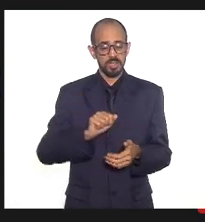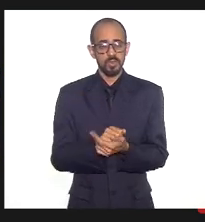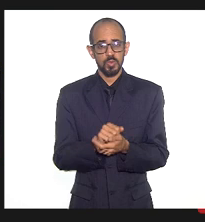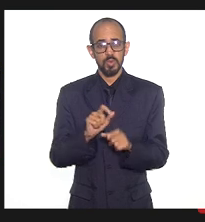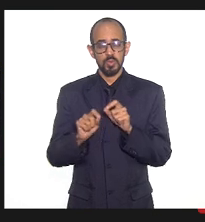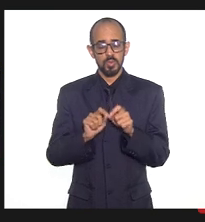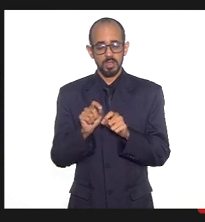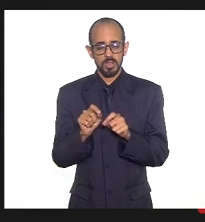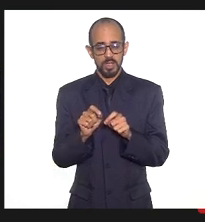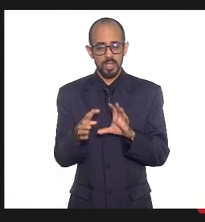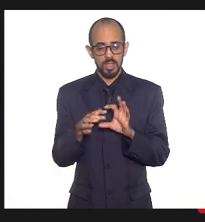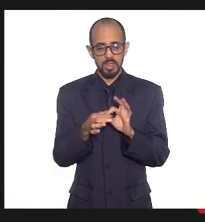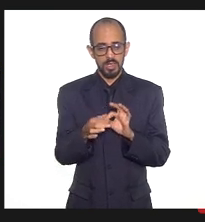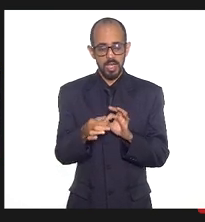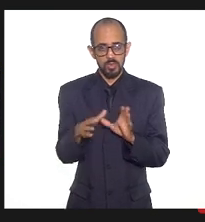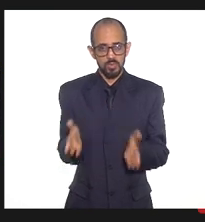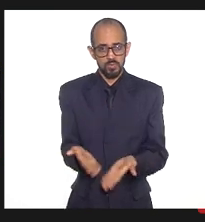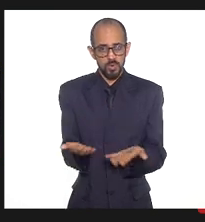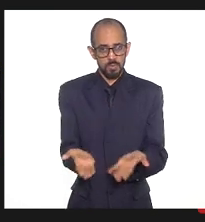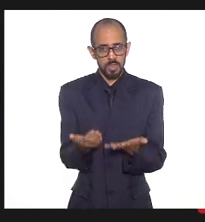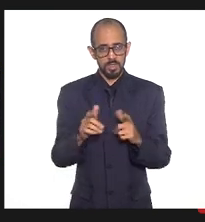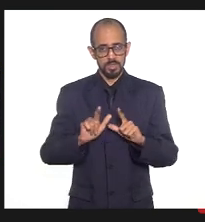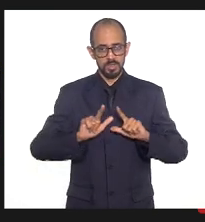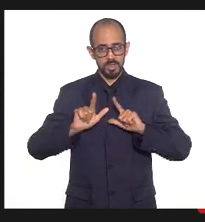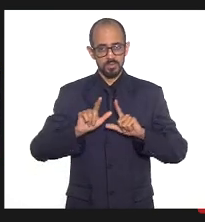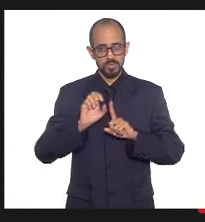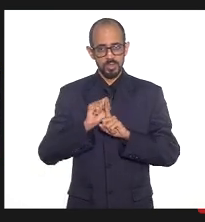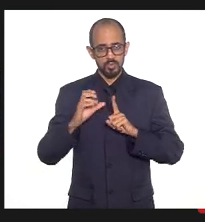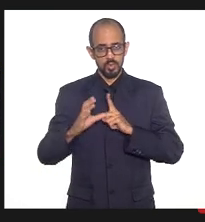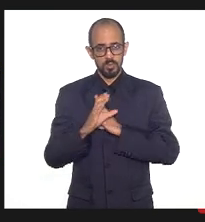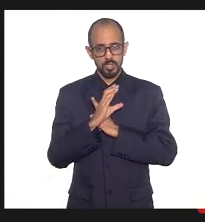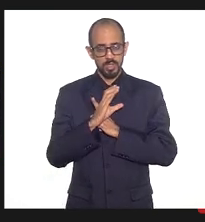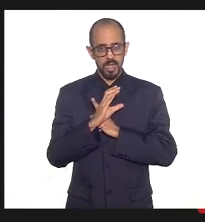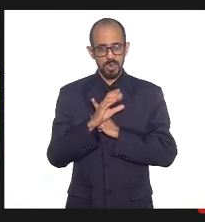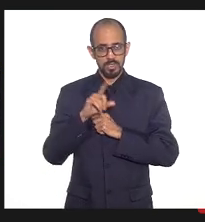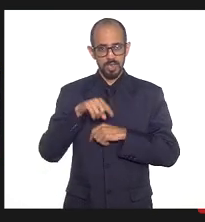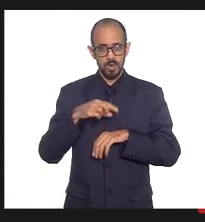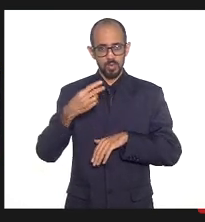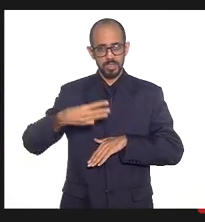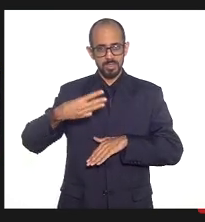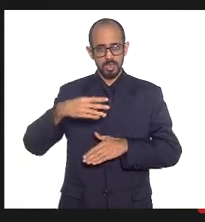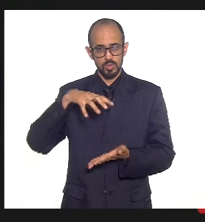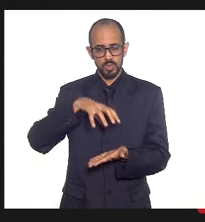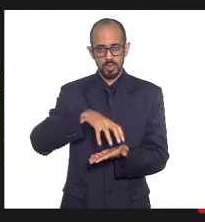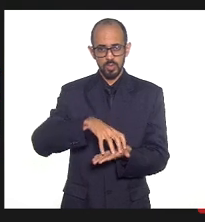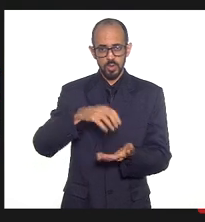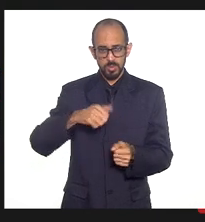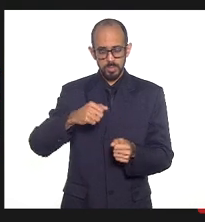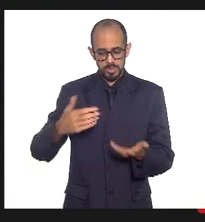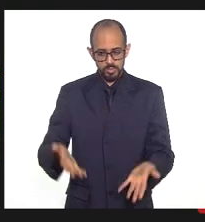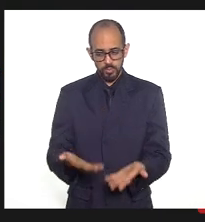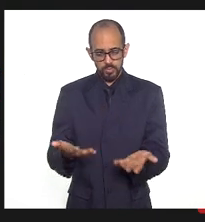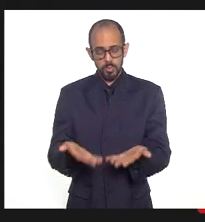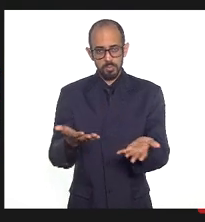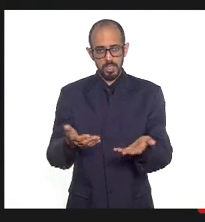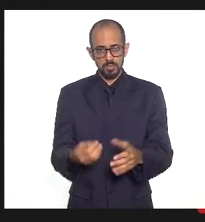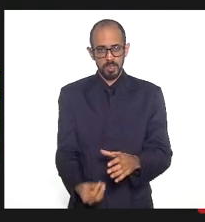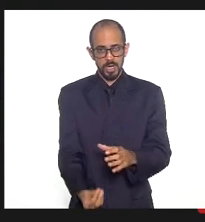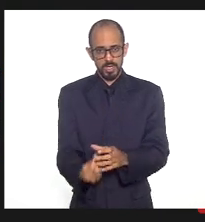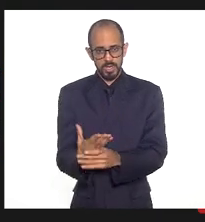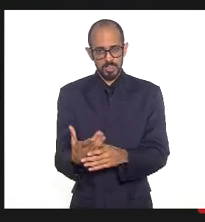É, ligado ao fomento das TVs comunitárias, que é o terceiro setor, que precisa de um fomento para suas